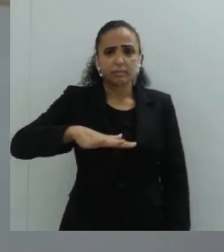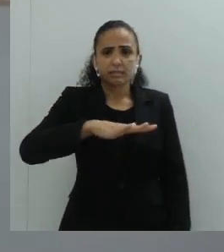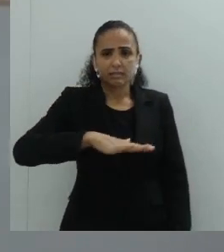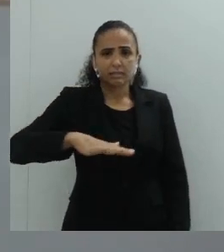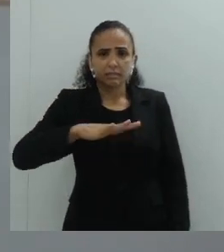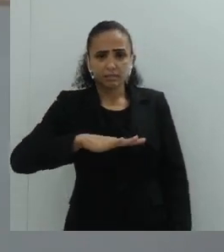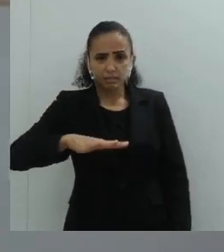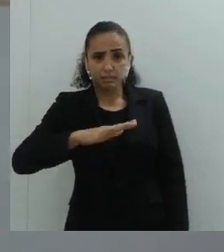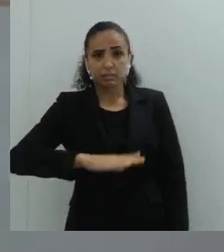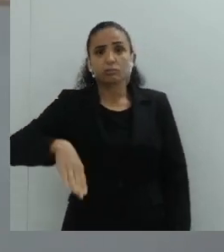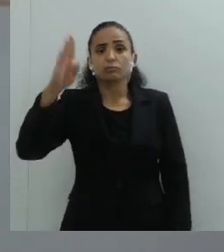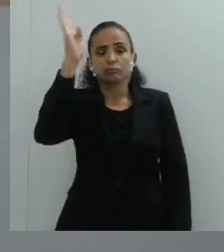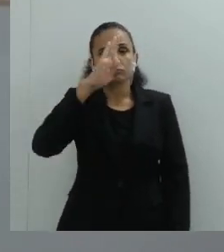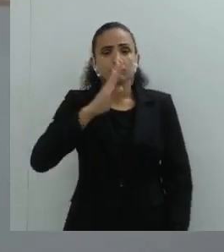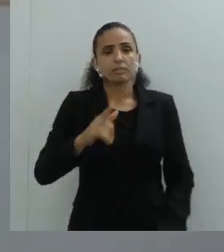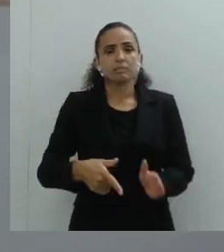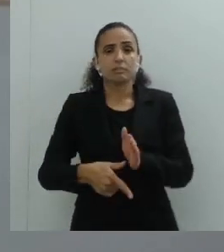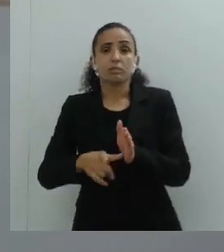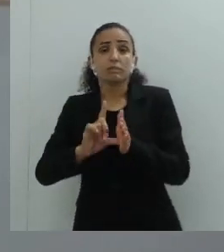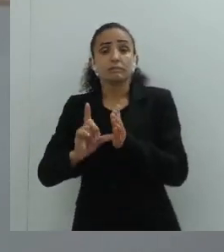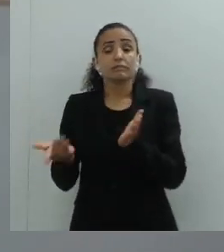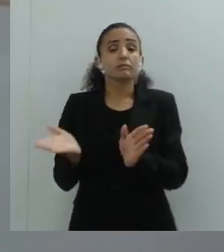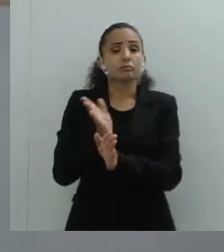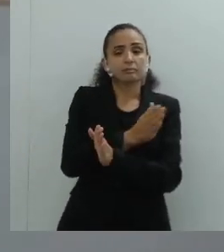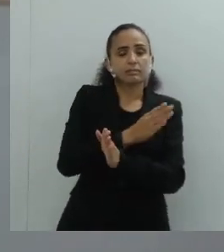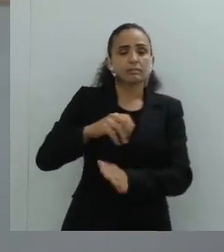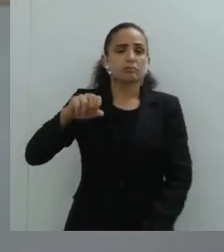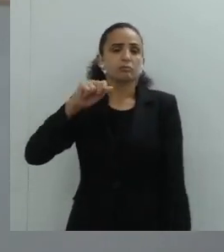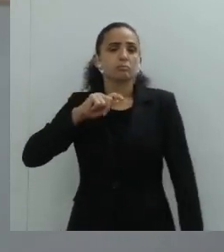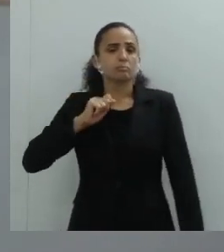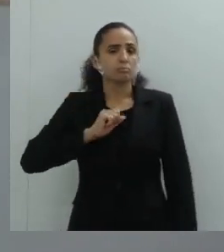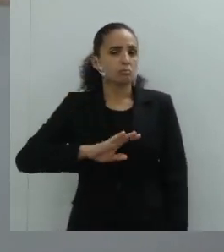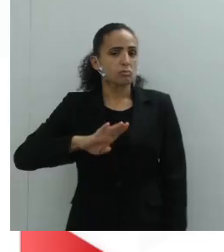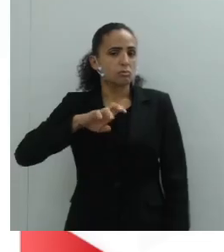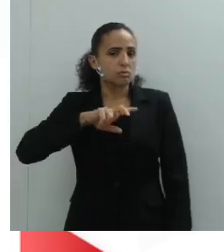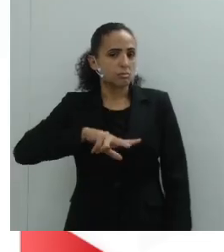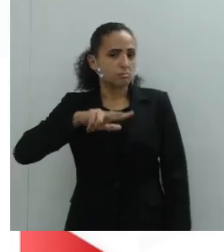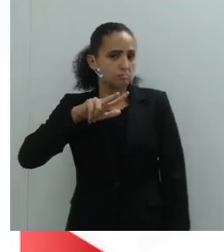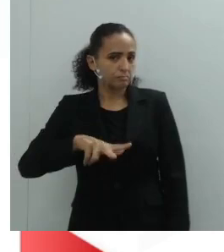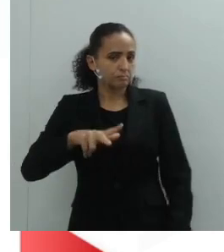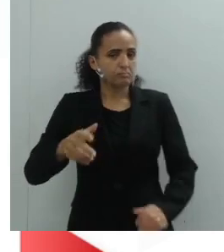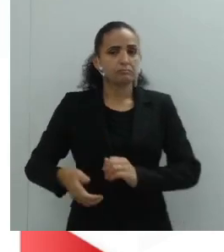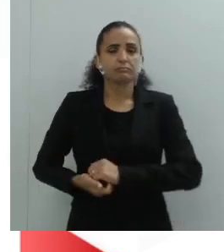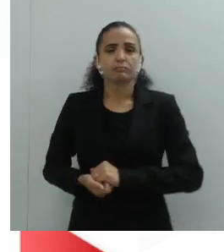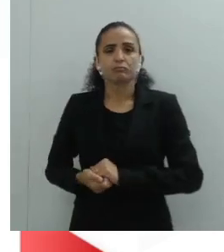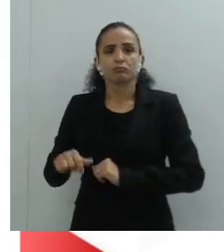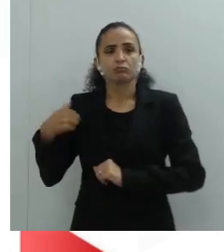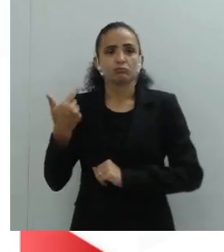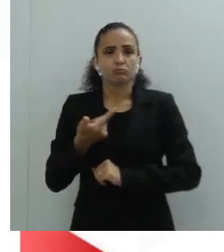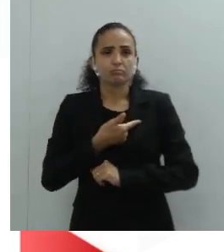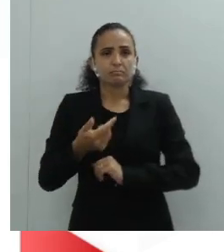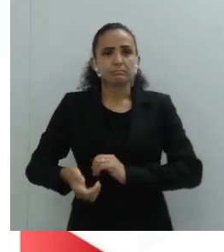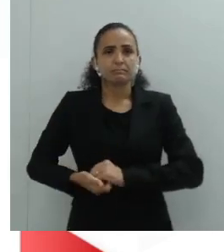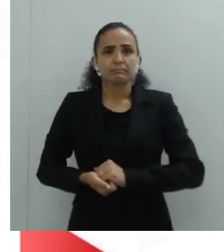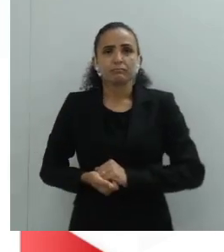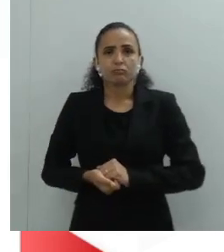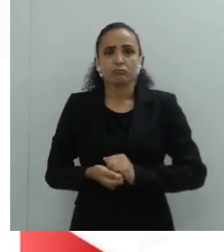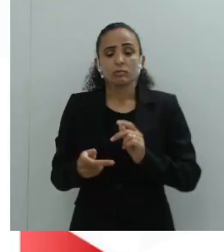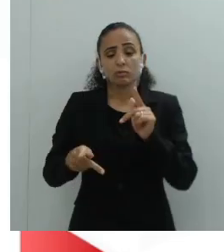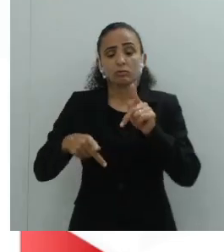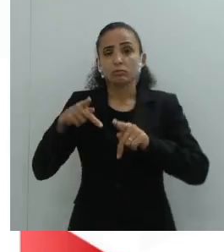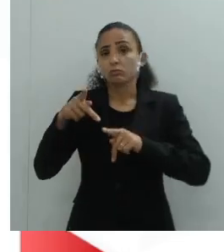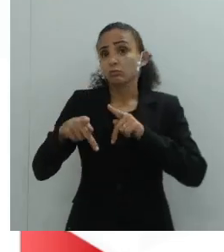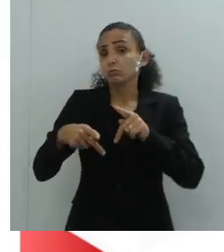antes dos portugueses e espanhóis, tá bom? Então a gente tem aqui, ó, na tela os